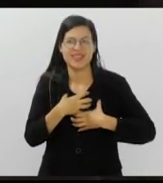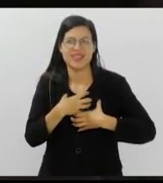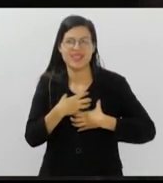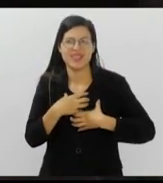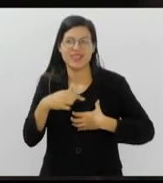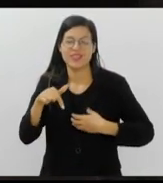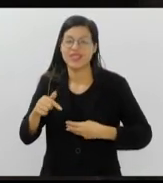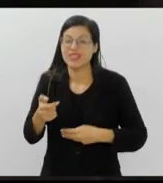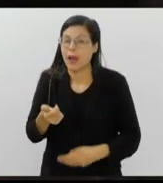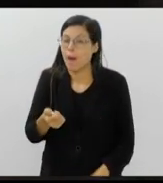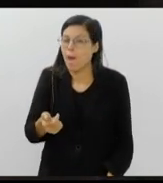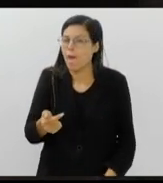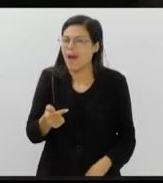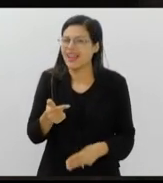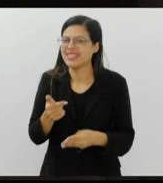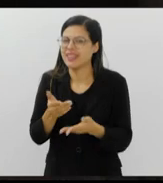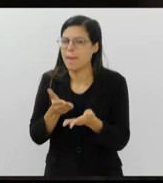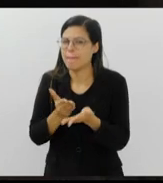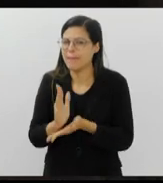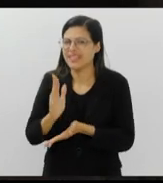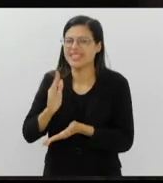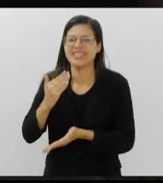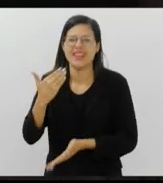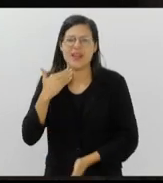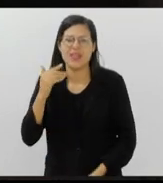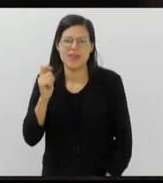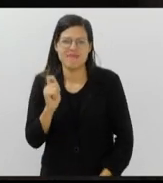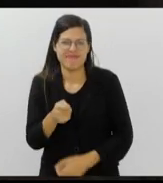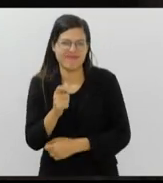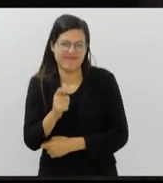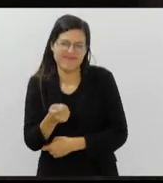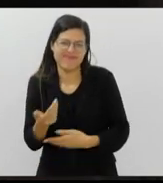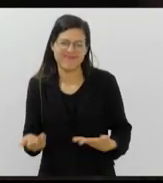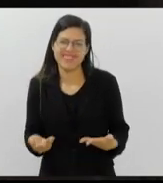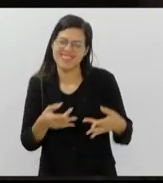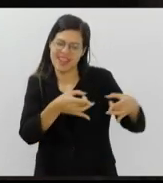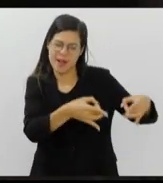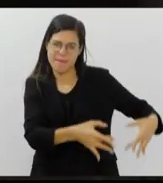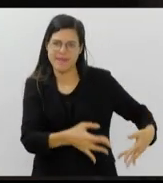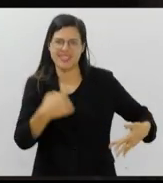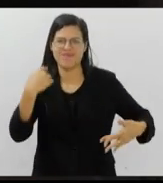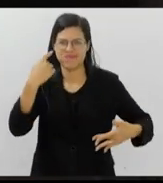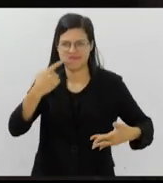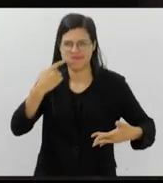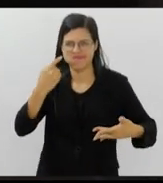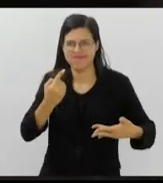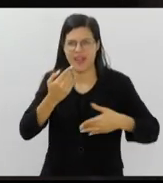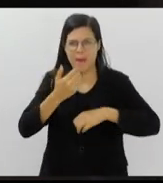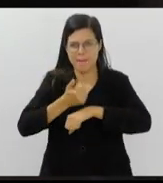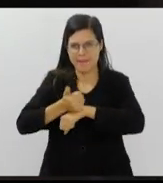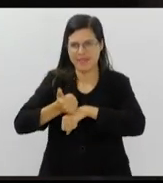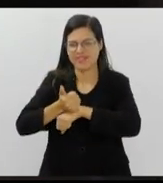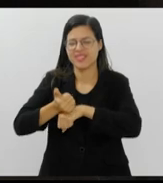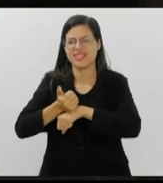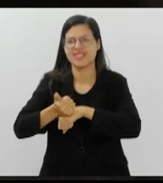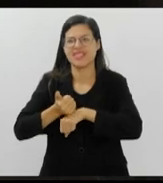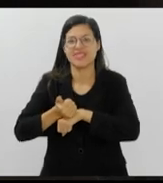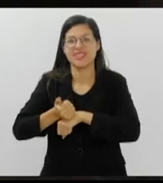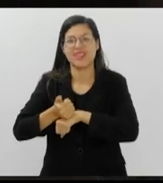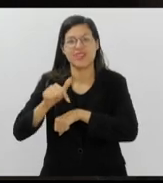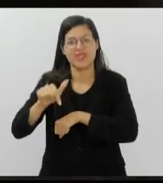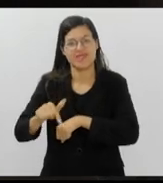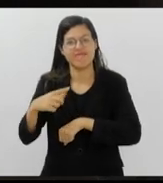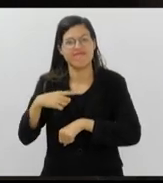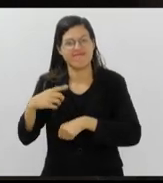da magistratura, em prejuízo da advocacia, que conta com ele, com seu talento, com a